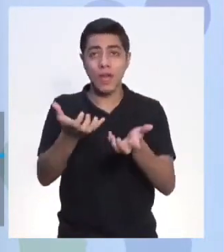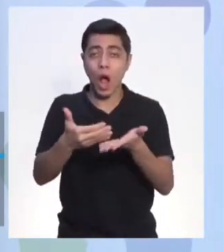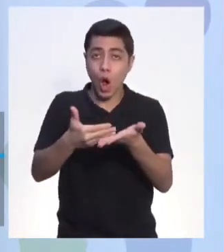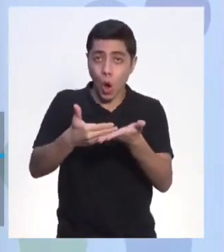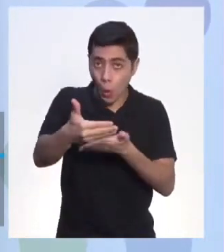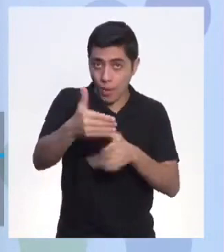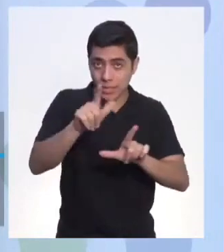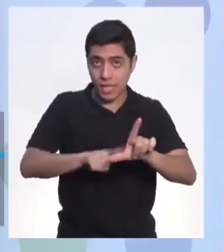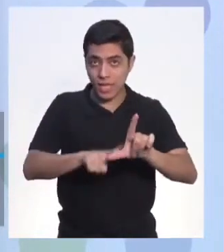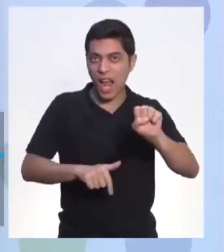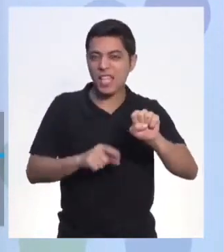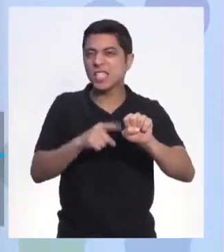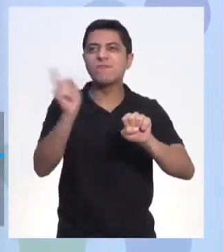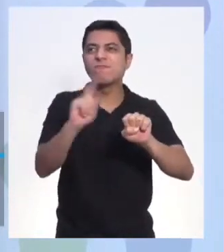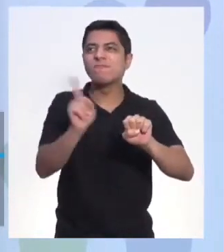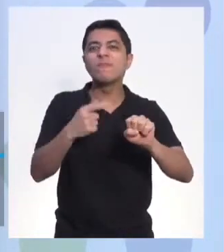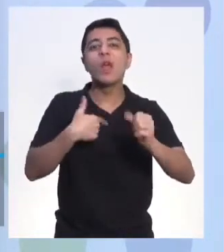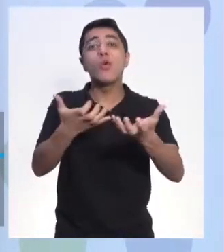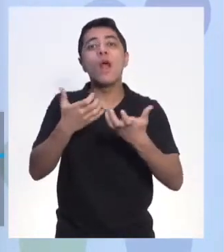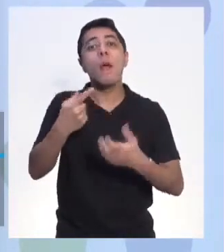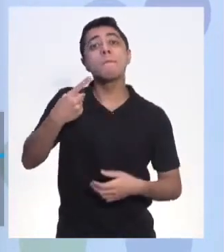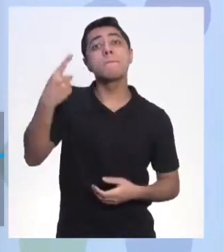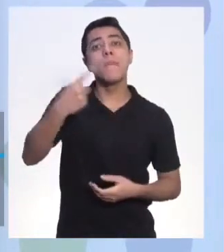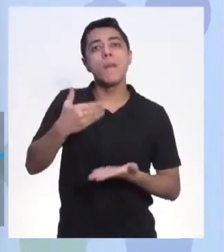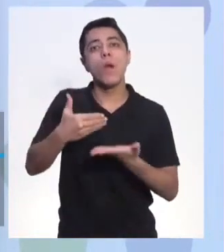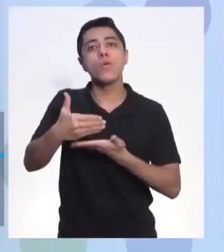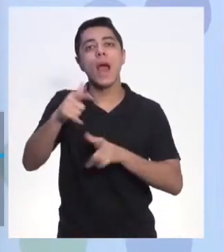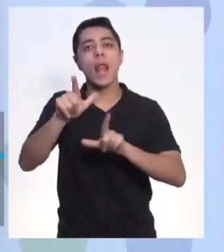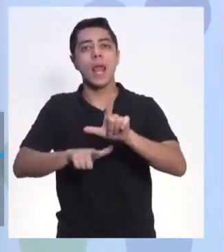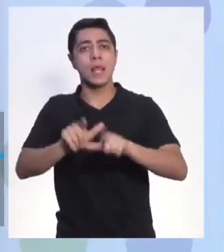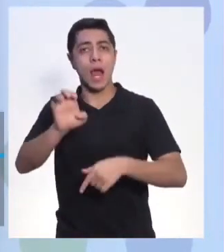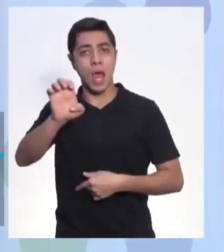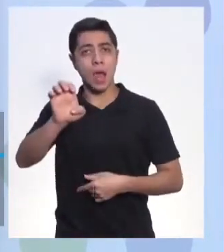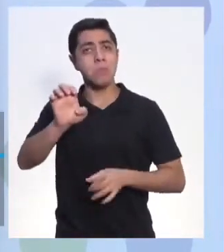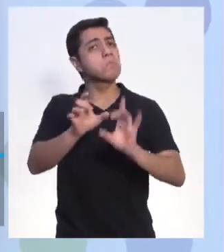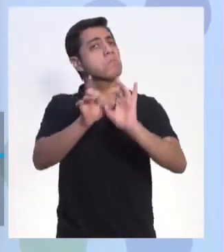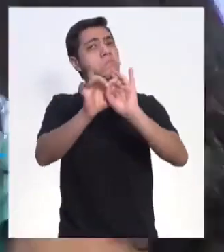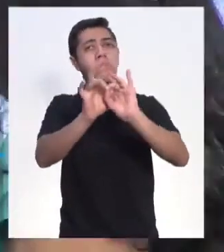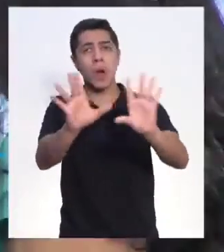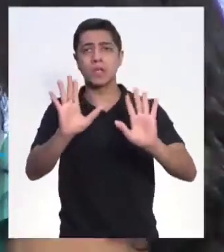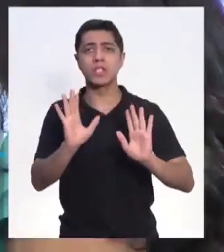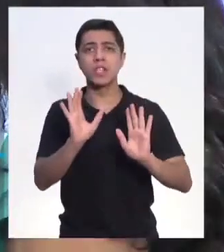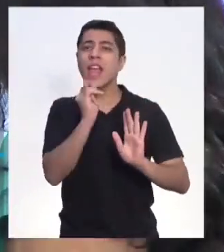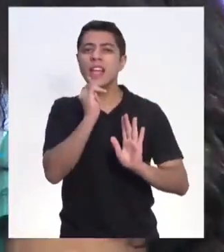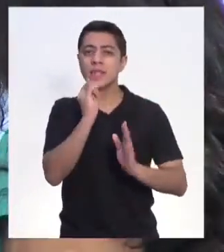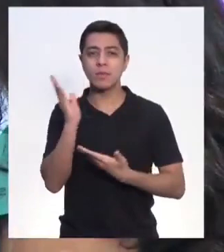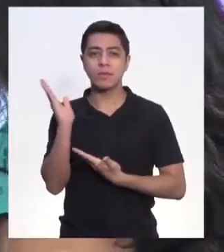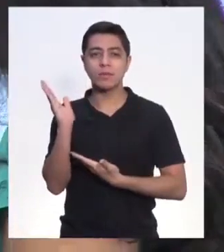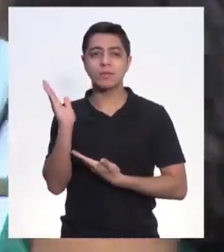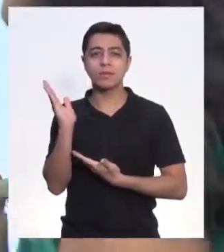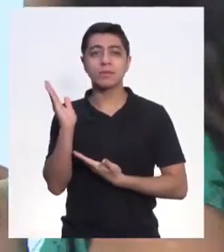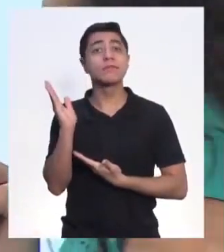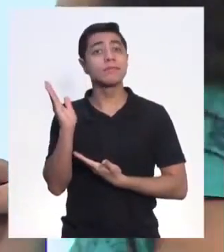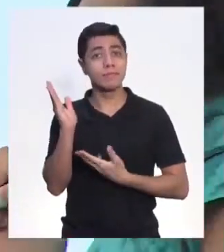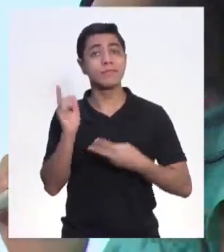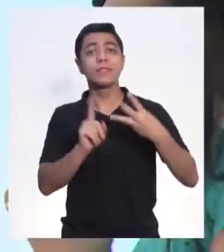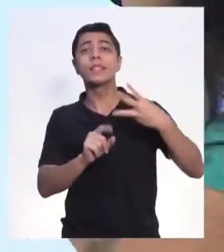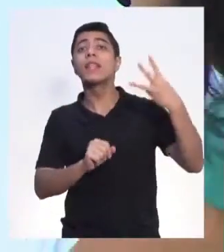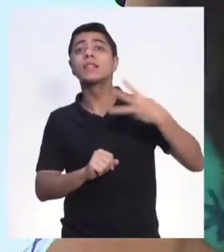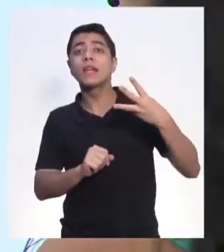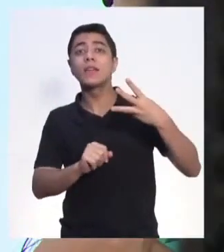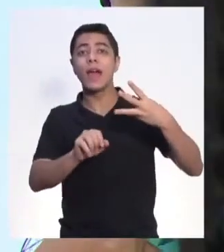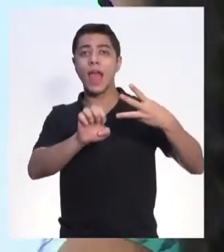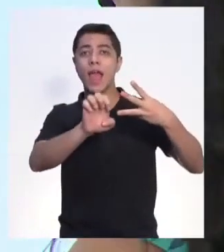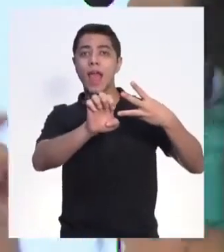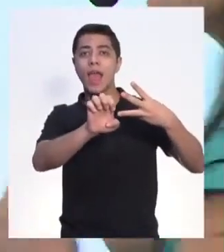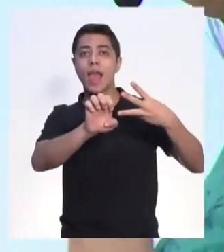posso começar com a letra E? Posso, né? Então, vai ficar E, S, I. E